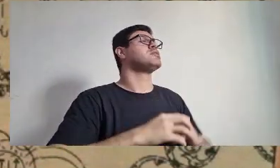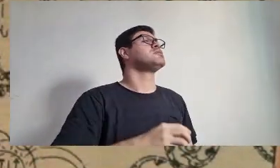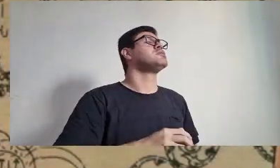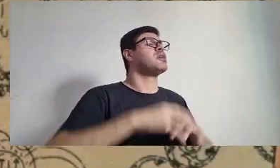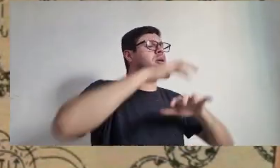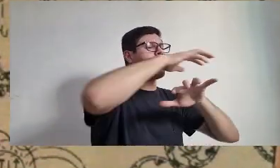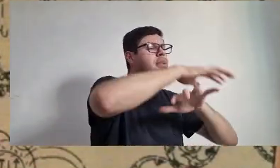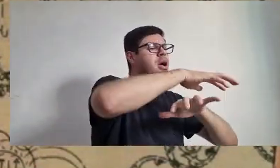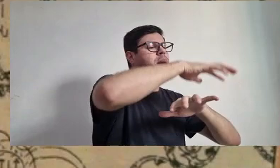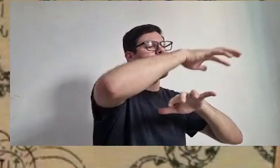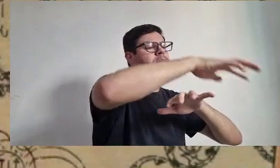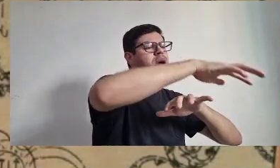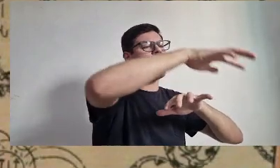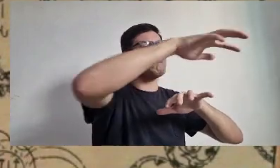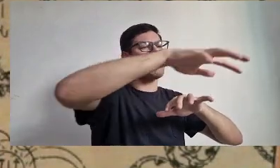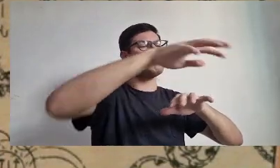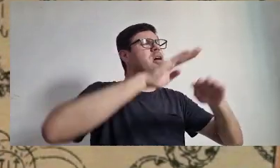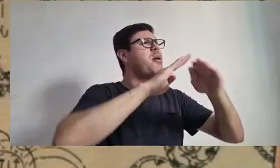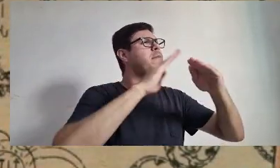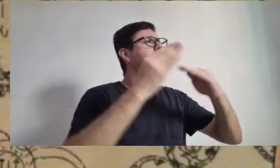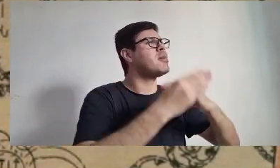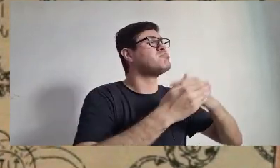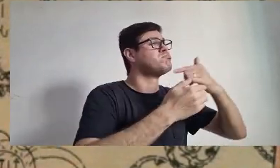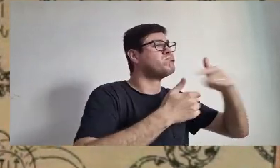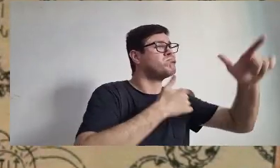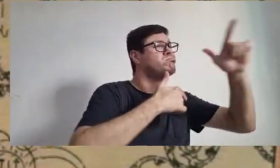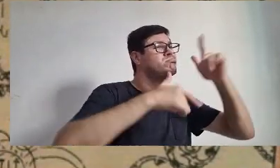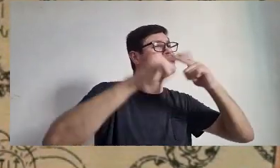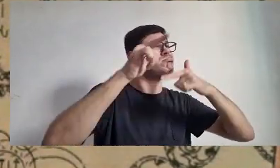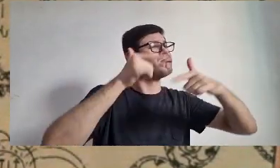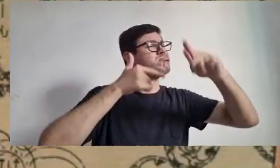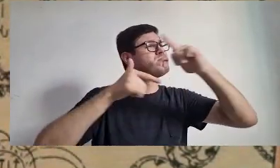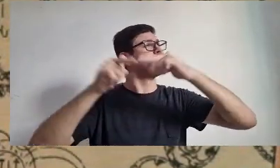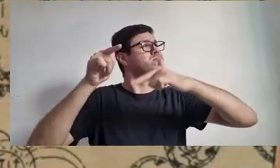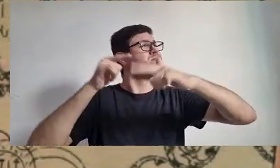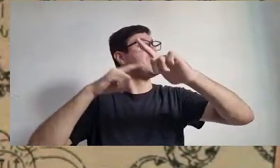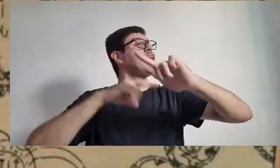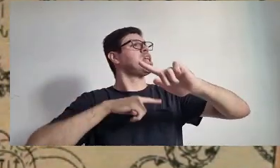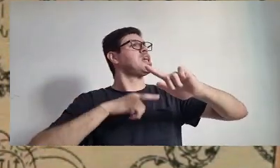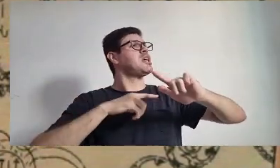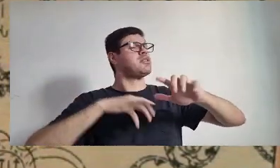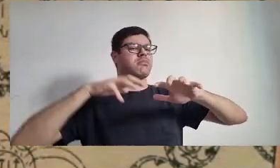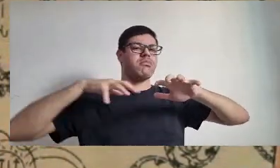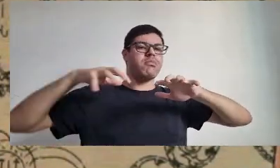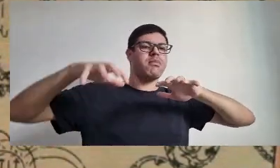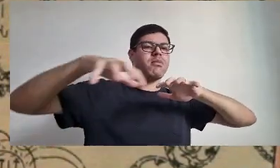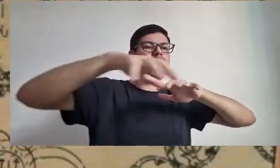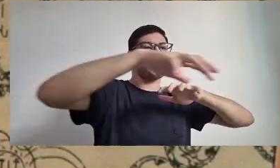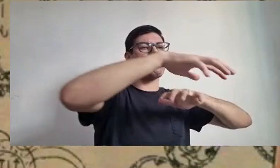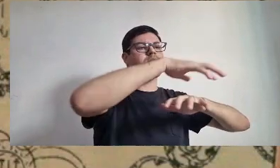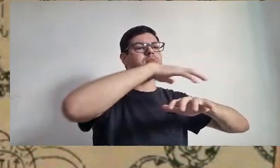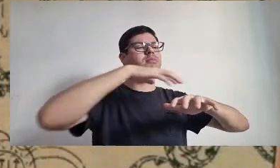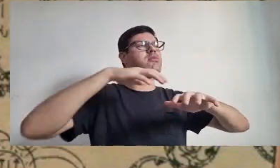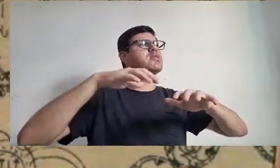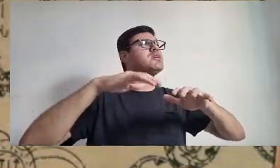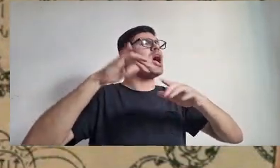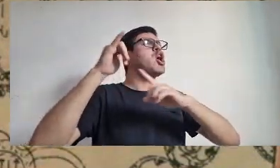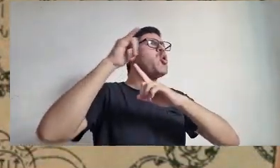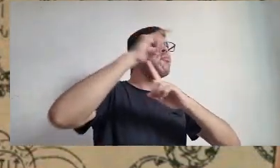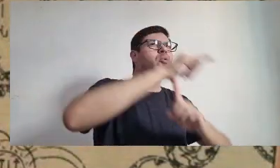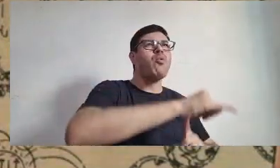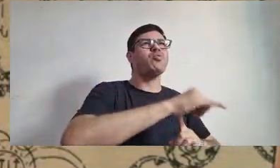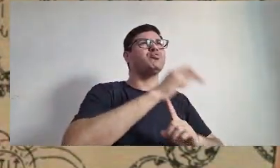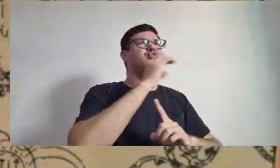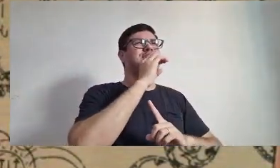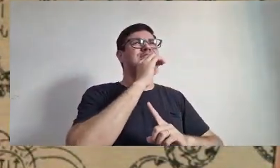Olinda, Jardim Cândida, Parque das Árvores, Aís de Maria, Alvorada, Jardim Aeroporto. Cercamos. Aí